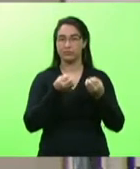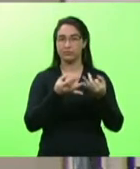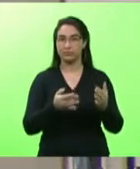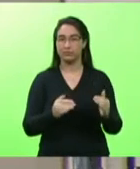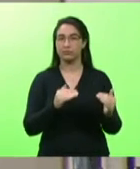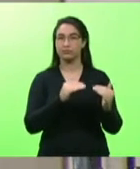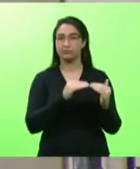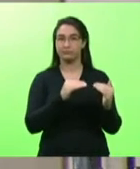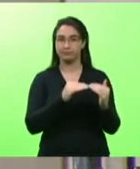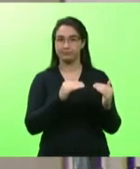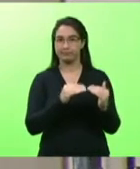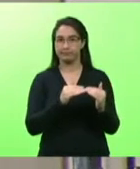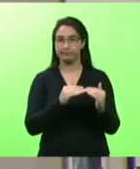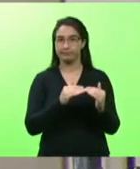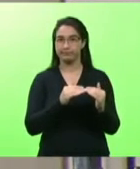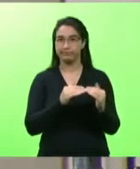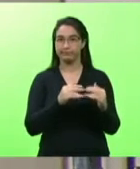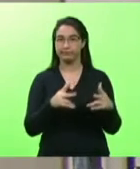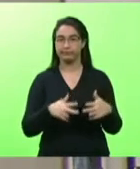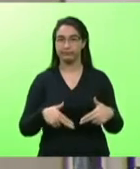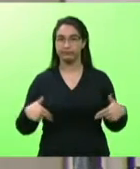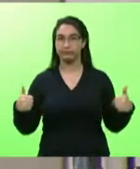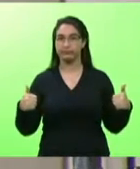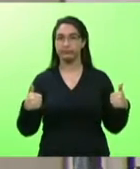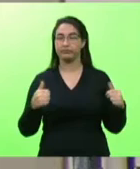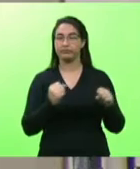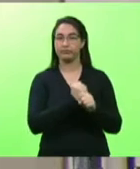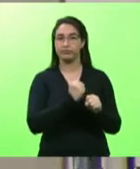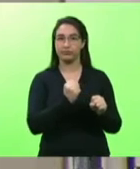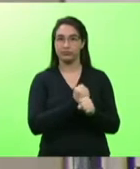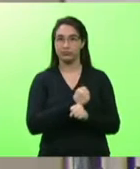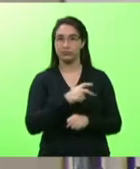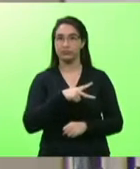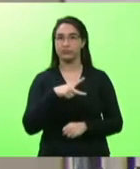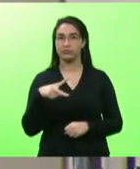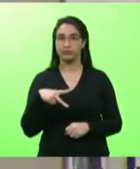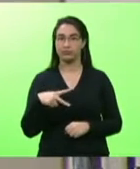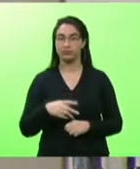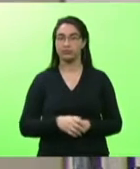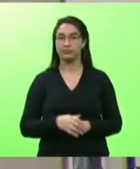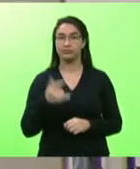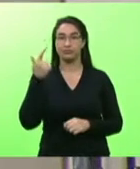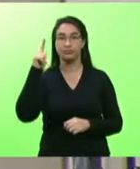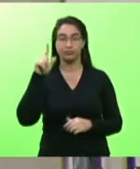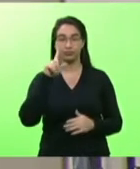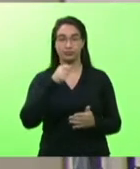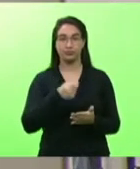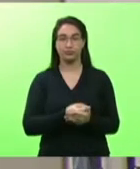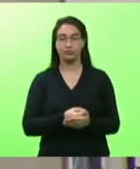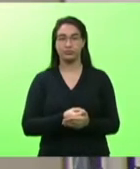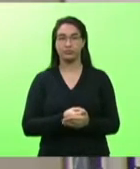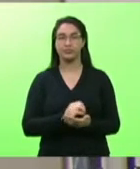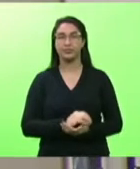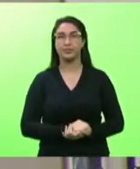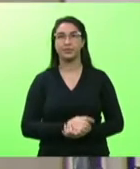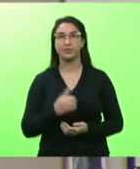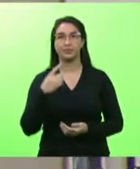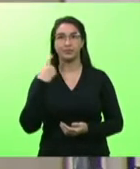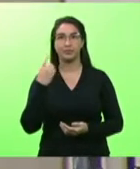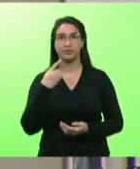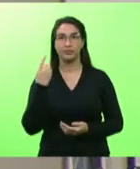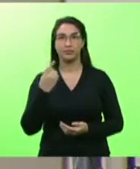a inauguração da obra pública e adota outras providências deputados que aprovam permanece como se